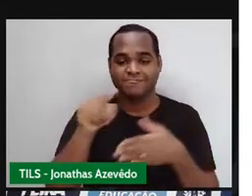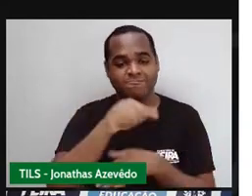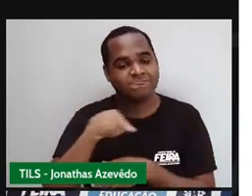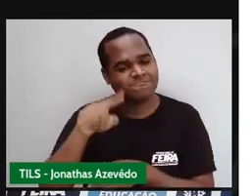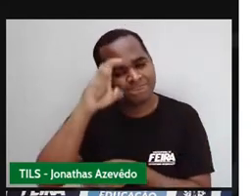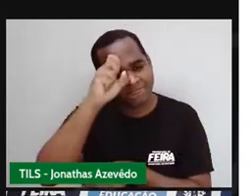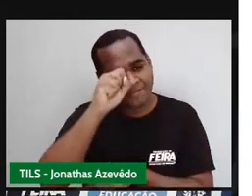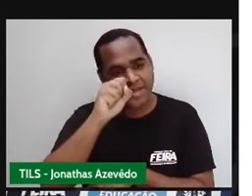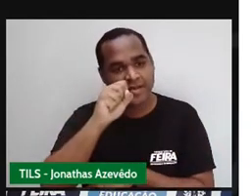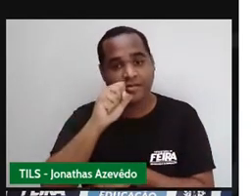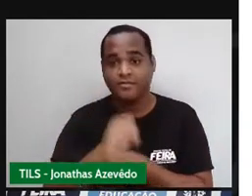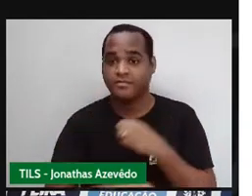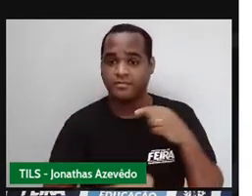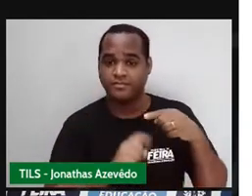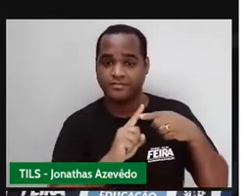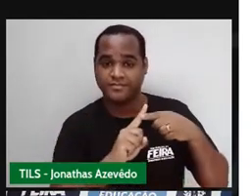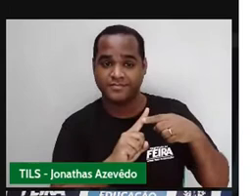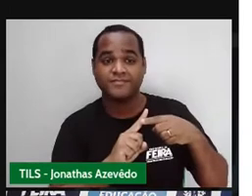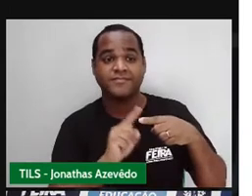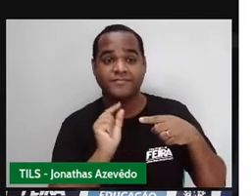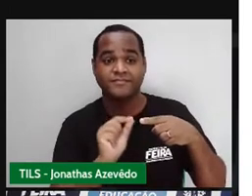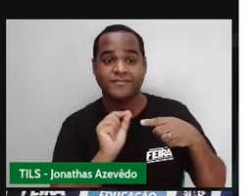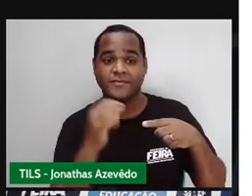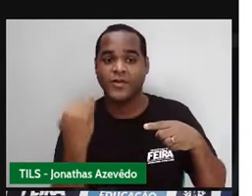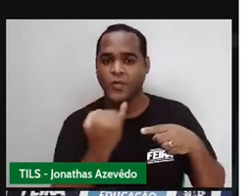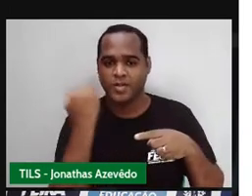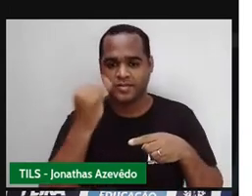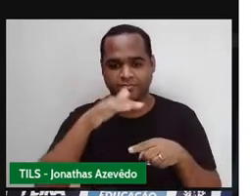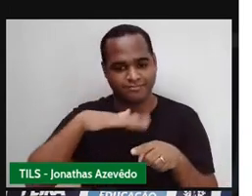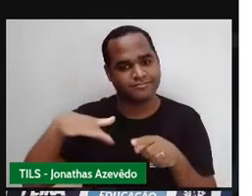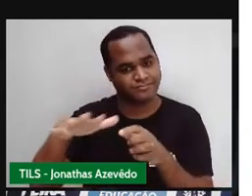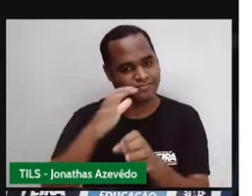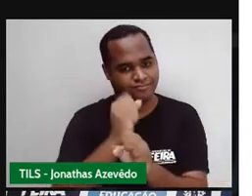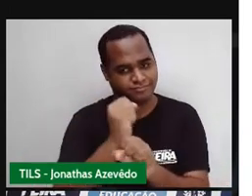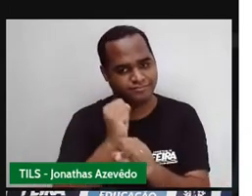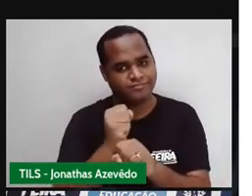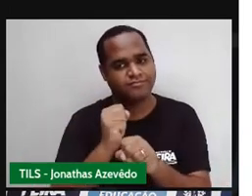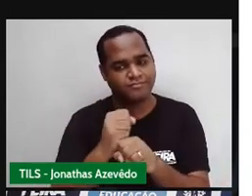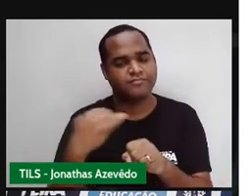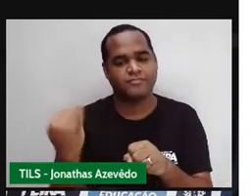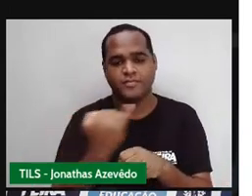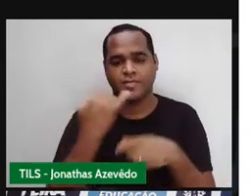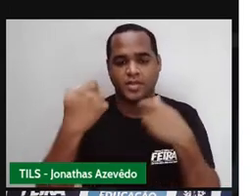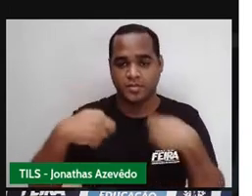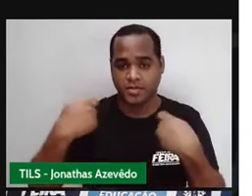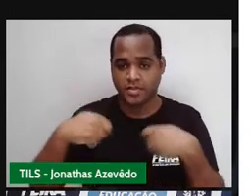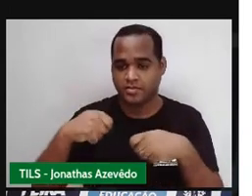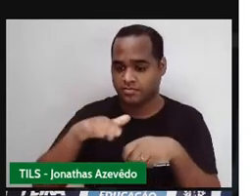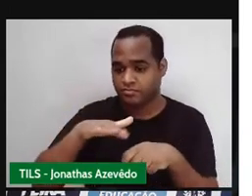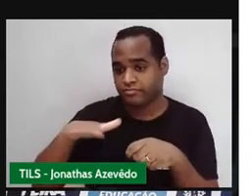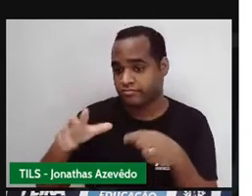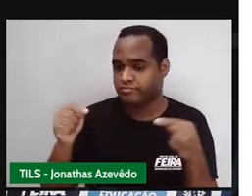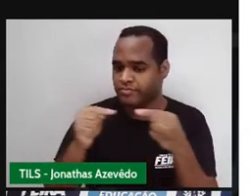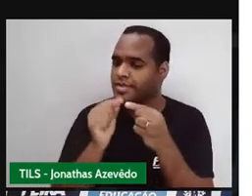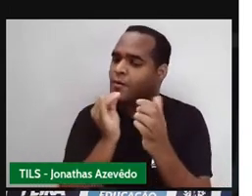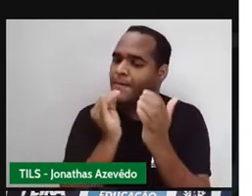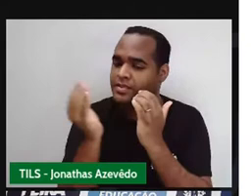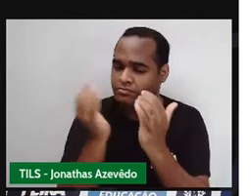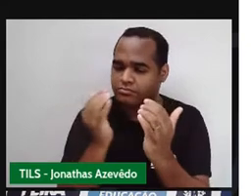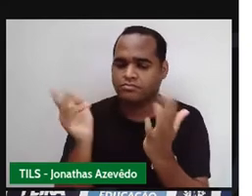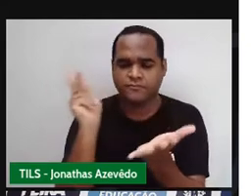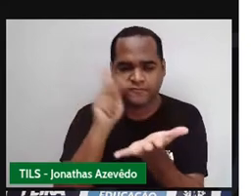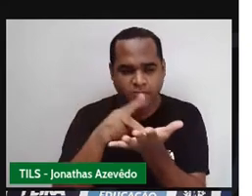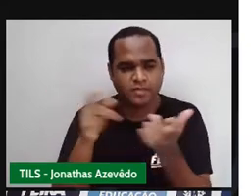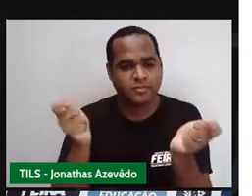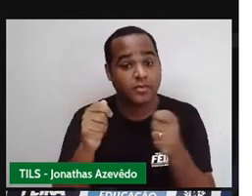aula bom primeiro reconhecer a aplicação do cálculo de área de figuras planas em situações do mundo real e a